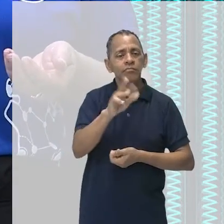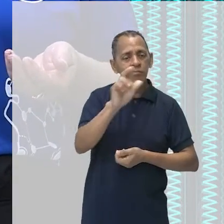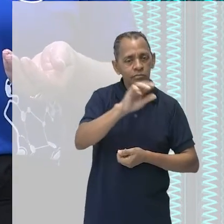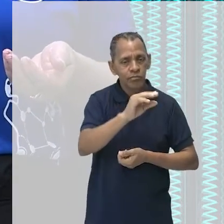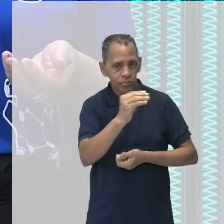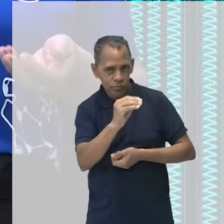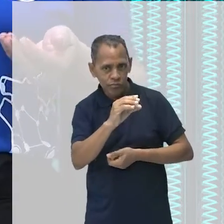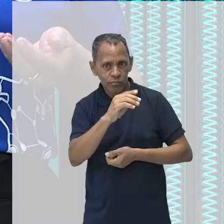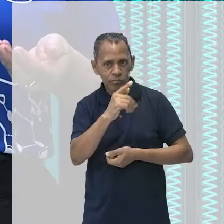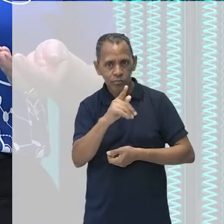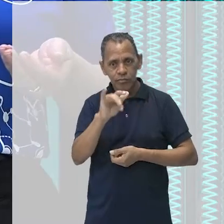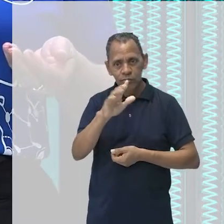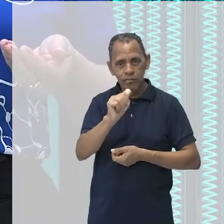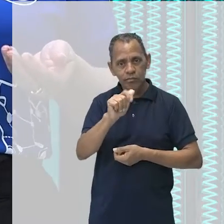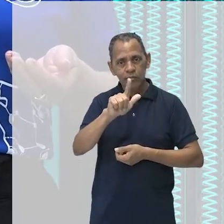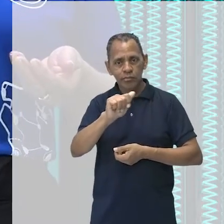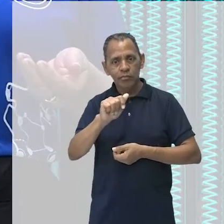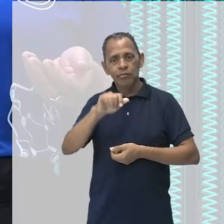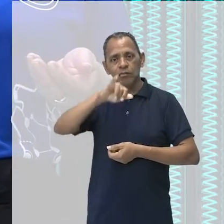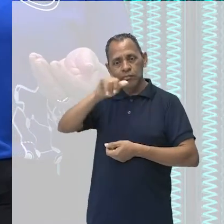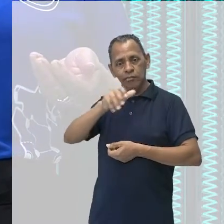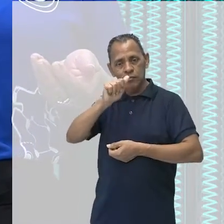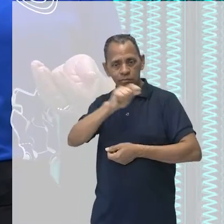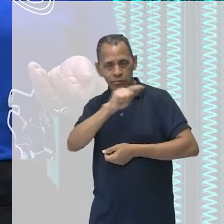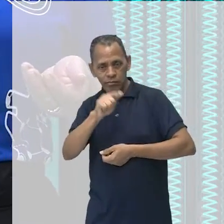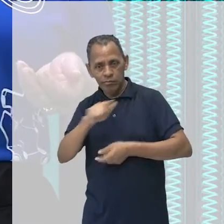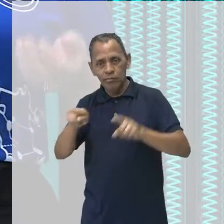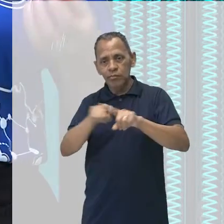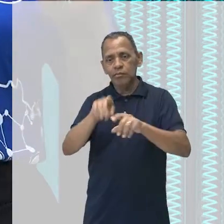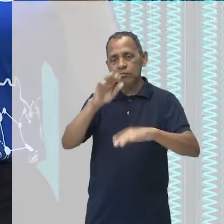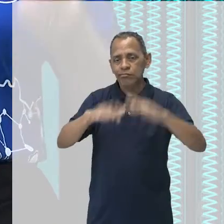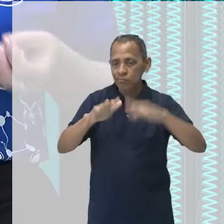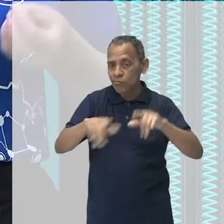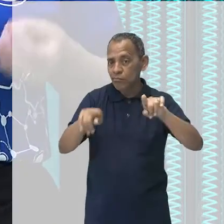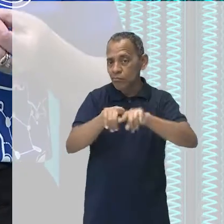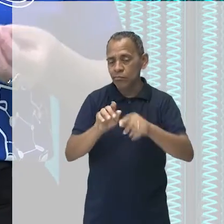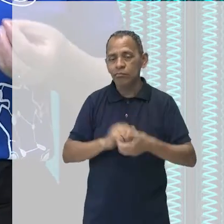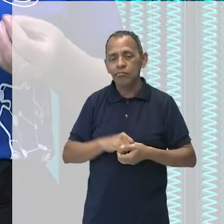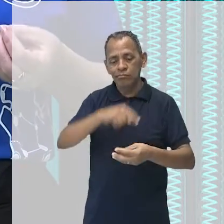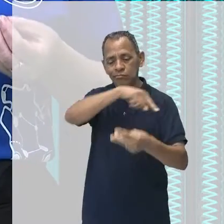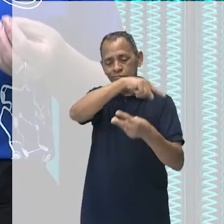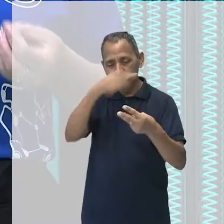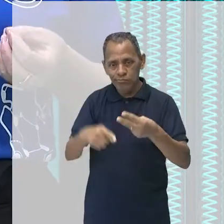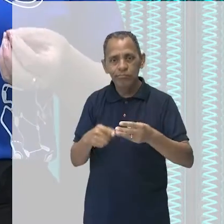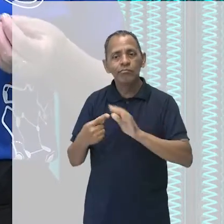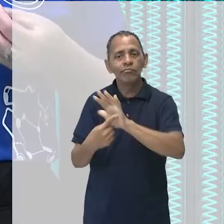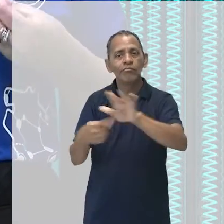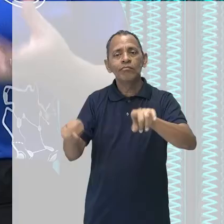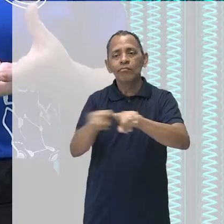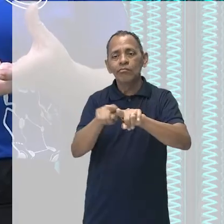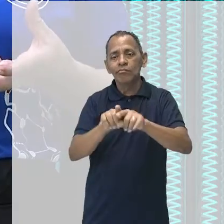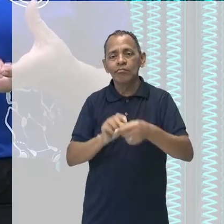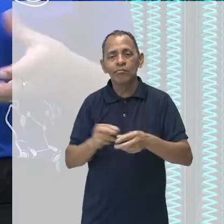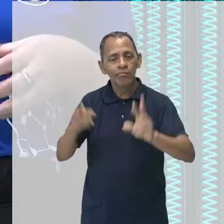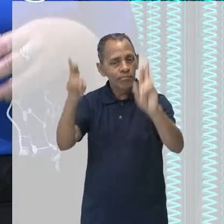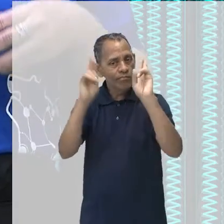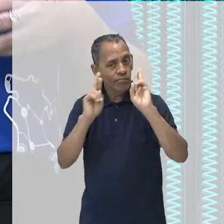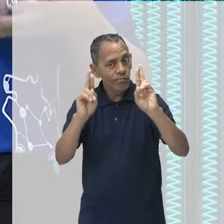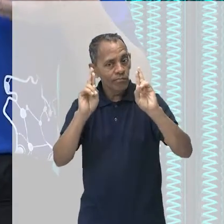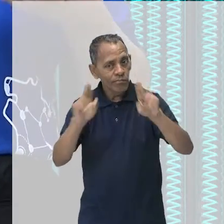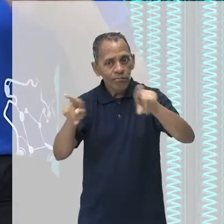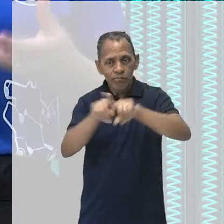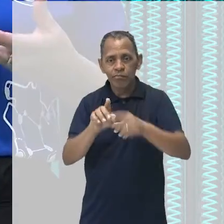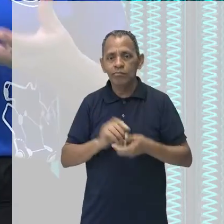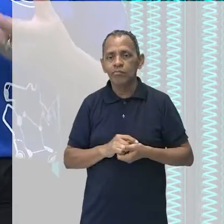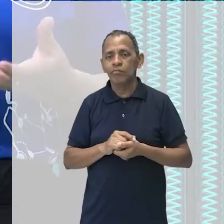do jazz e do samba. Então, o samba, o jazz, a Tropicália traz também essa questão do protesto. Não